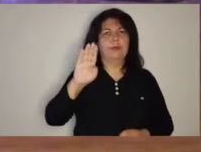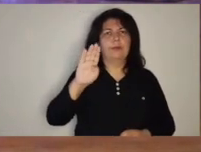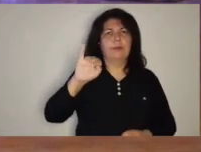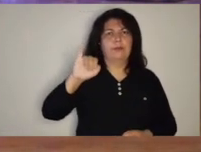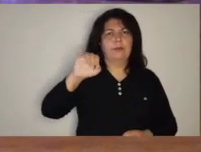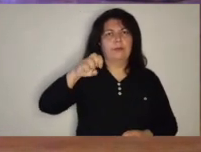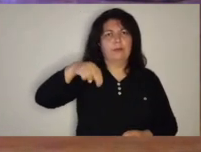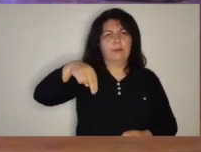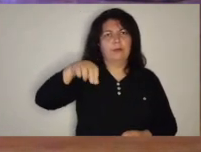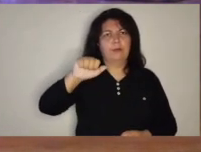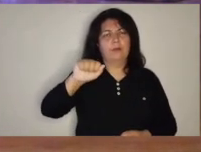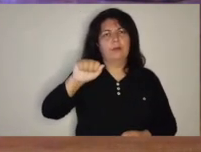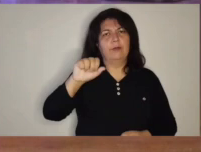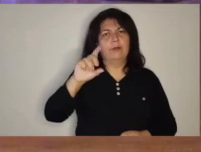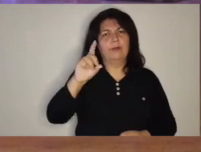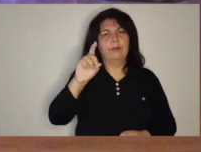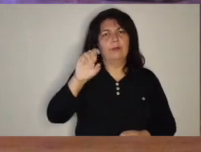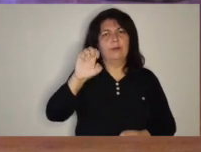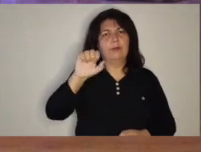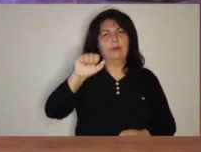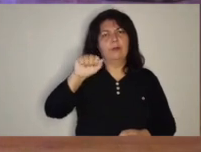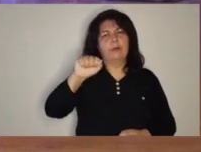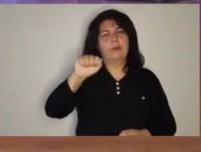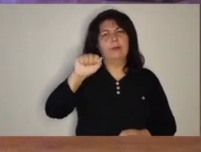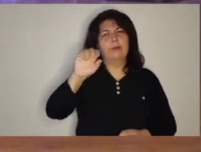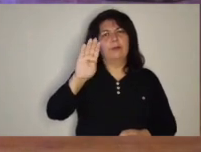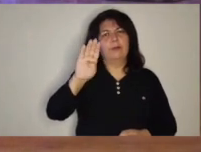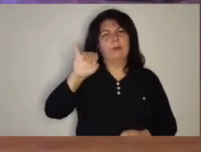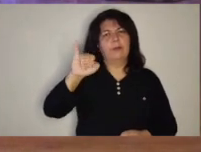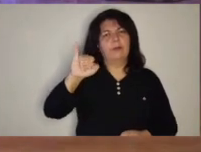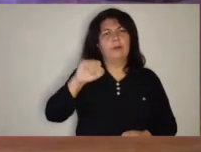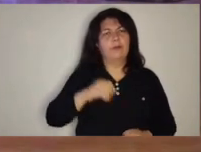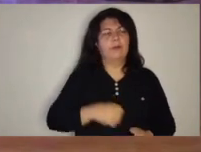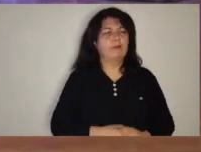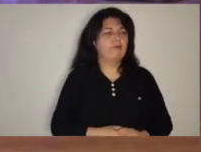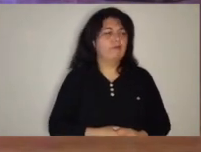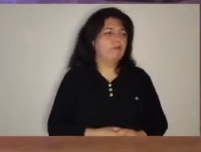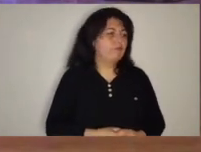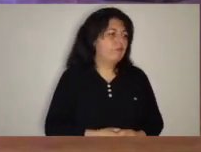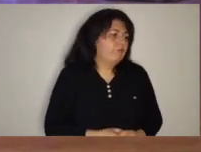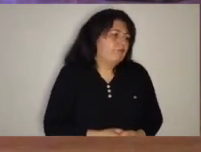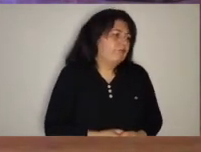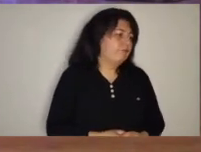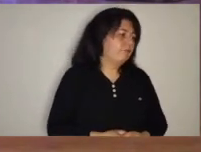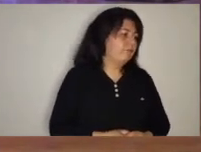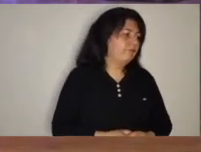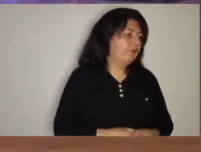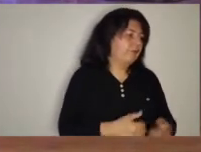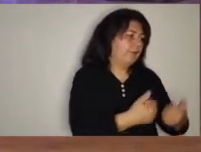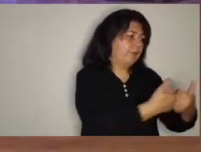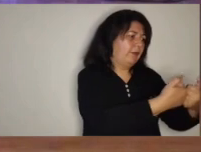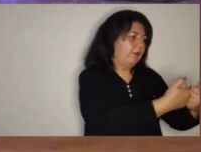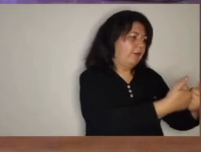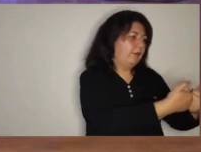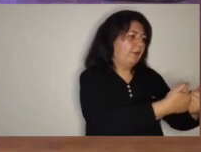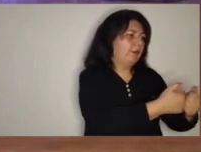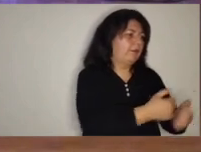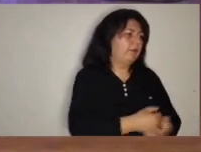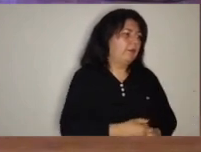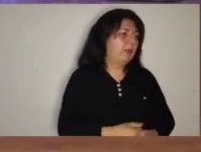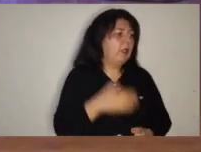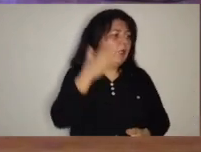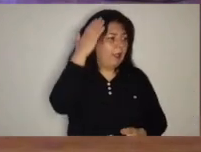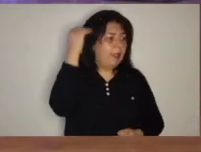ou Abinadab ficou com medo. Quando a arca do Senhor foi para a casa de Abinadab, Abinadab